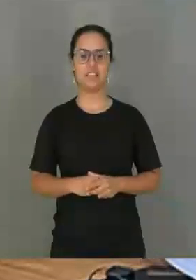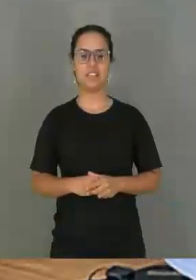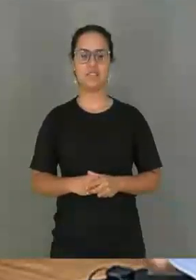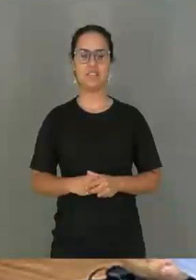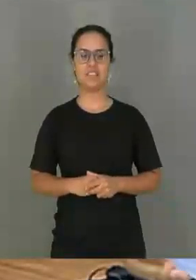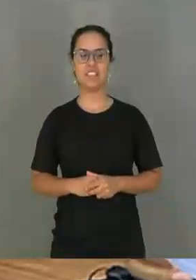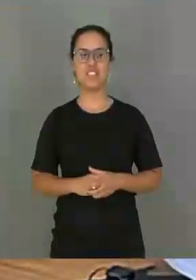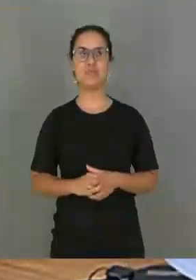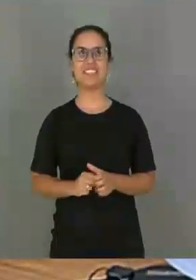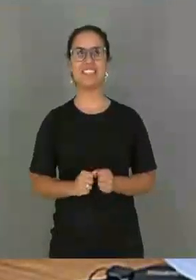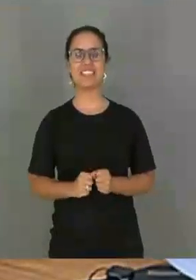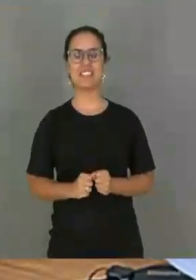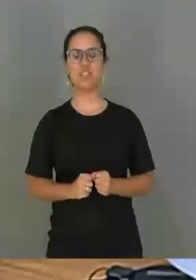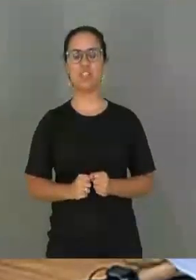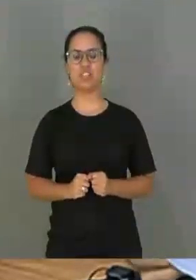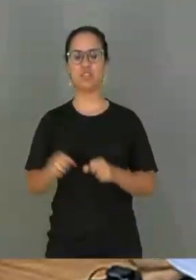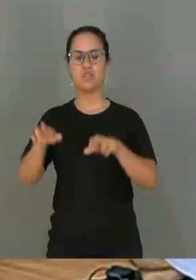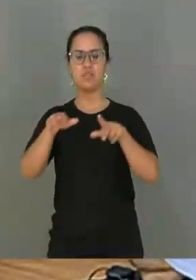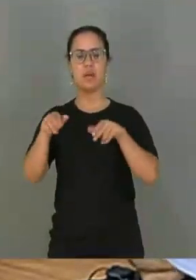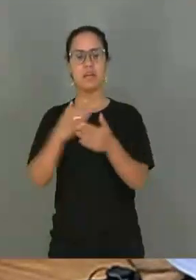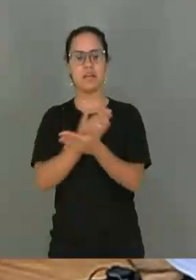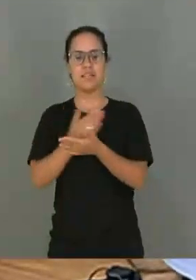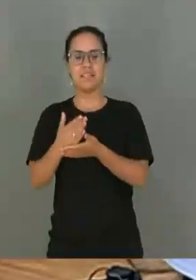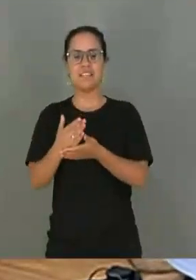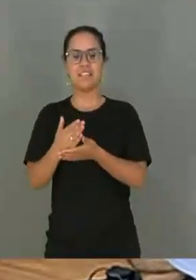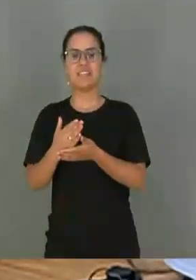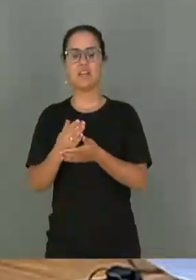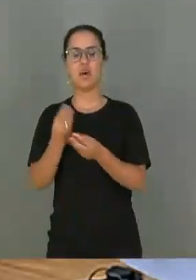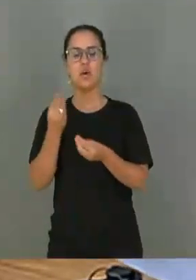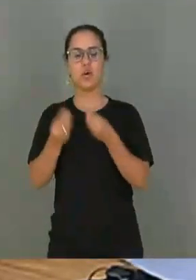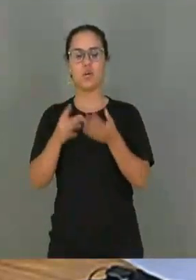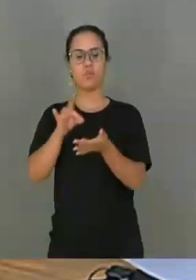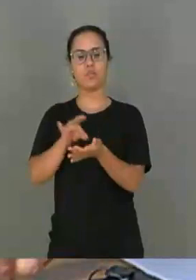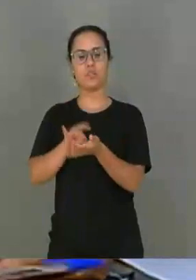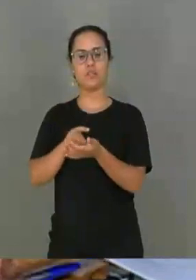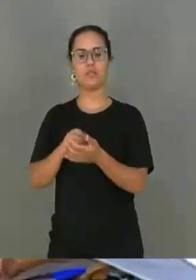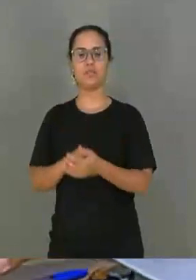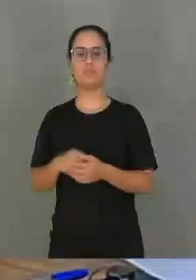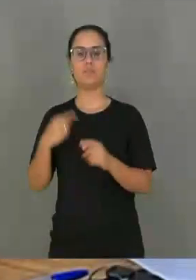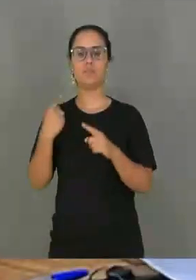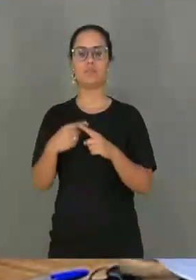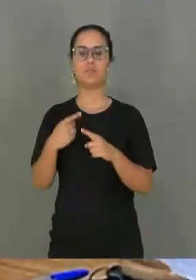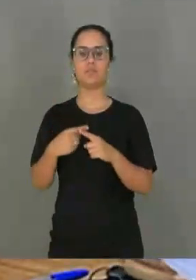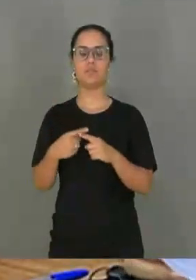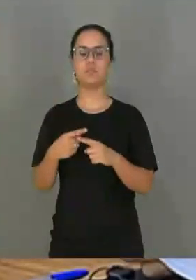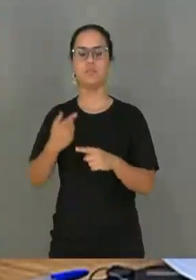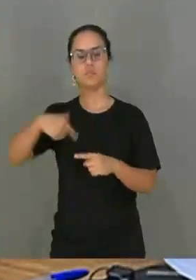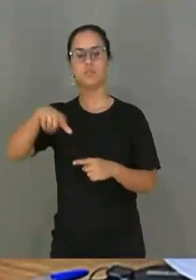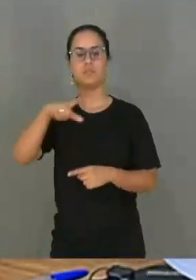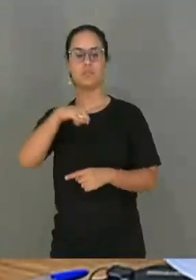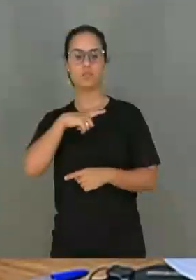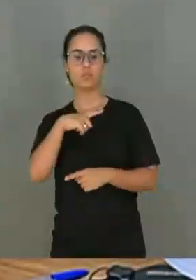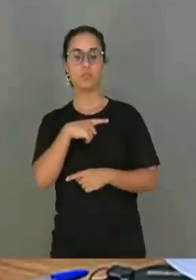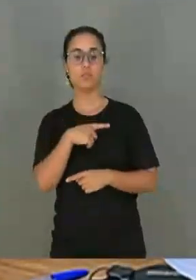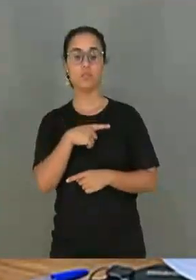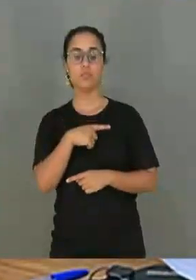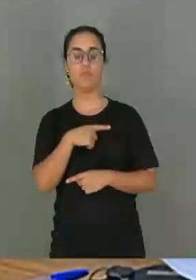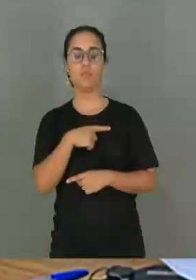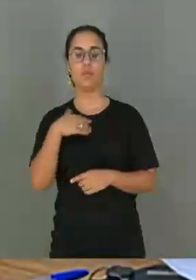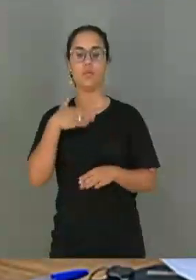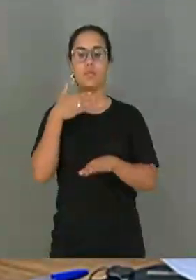E me parece que isso não ressoa como verdade, senador Exalci, porque nós tivemos